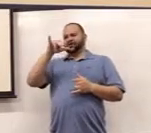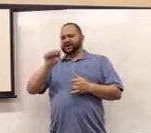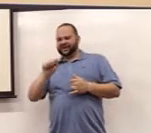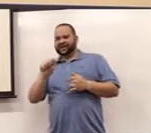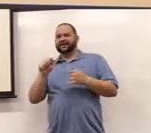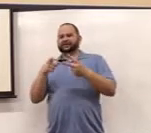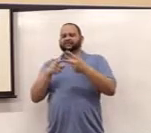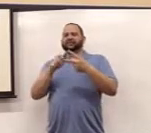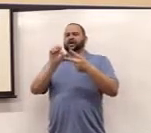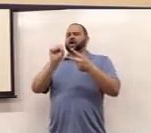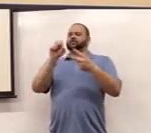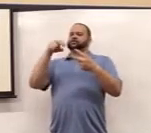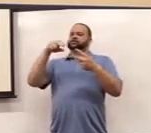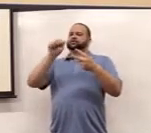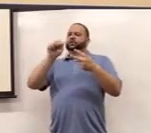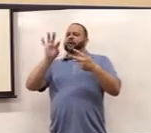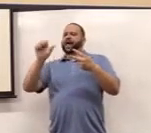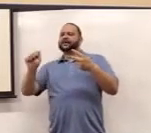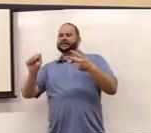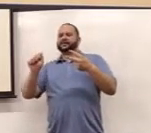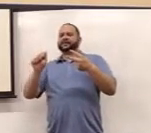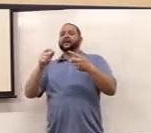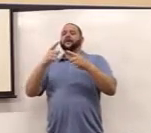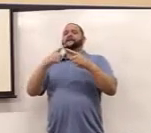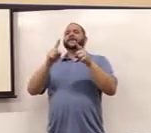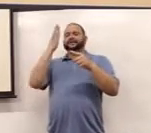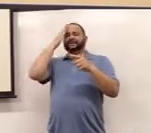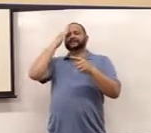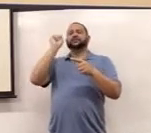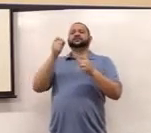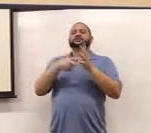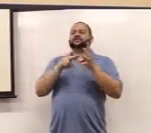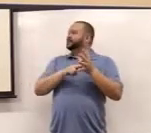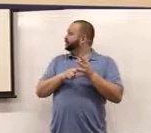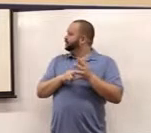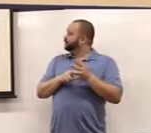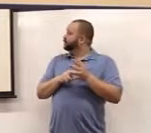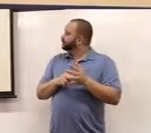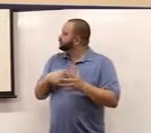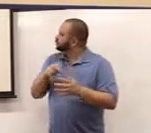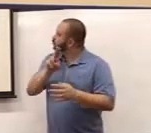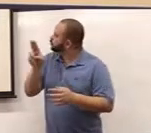também. Mas sabe o que quer dizer Ludwig von Beethoven? Vamos por partes. O que é Ludwig?